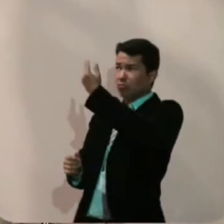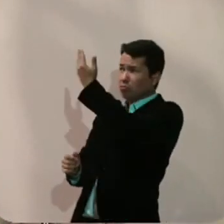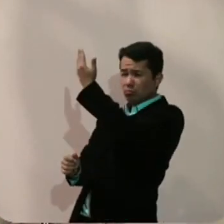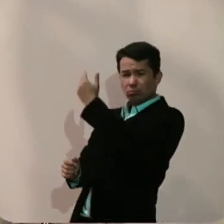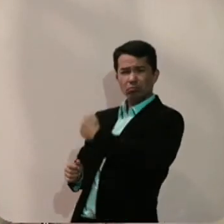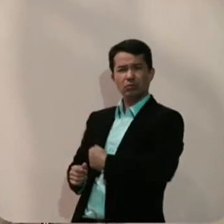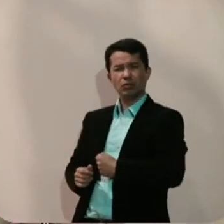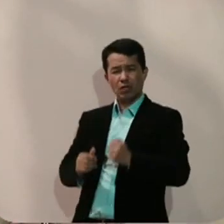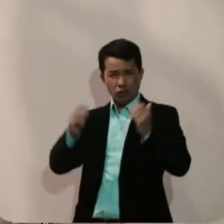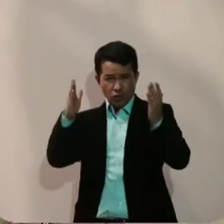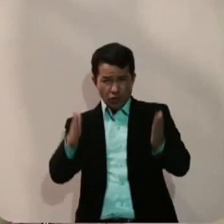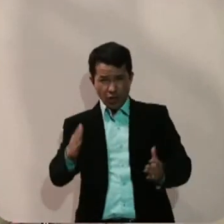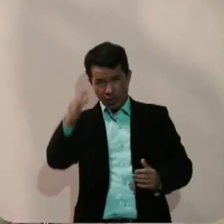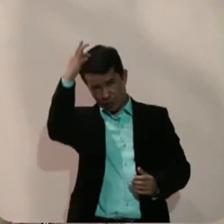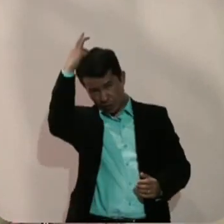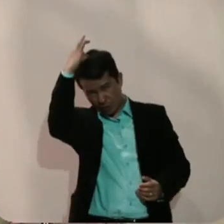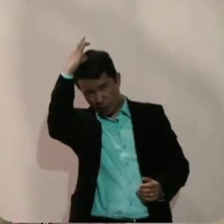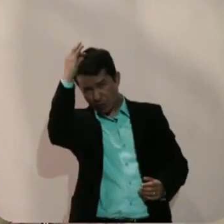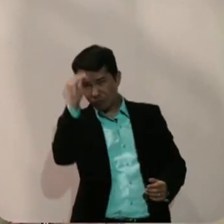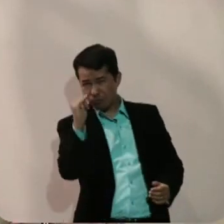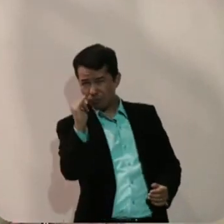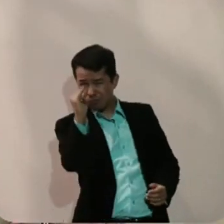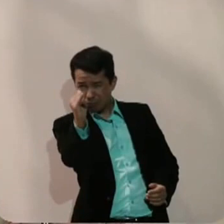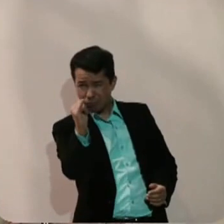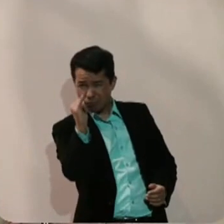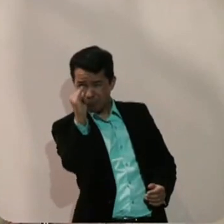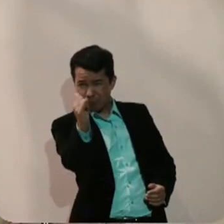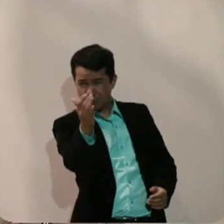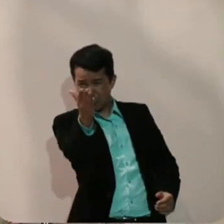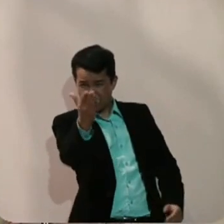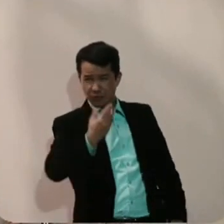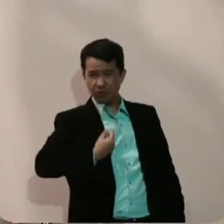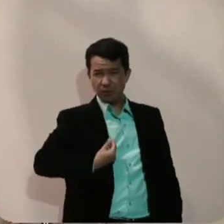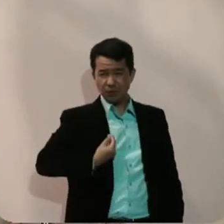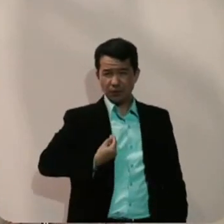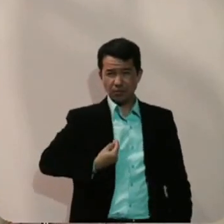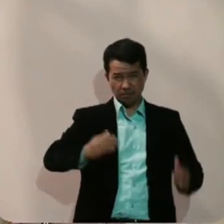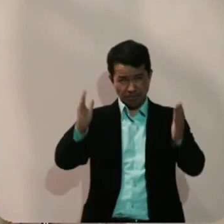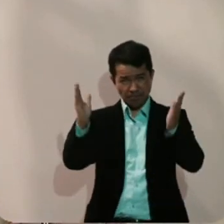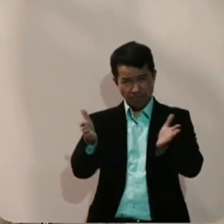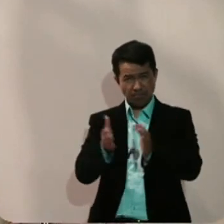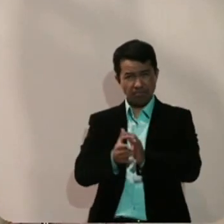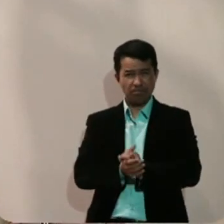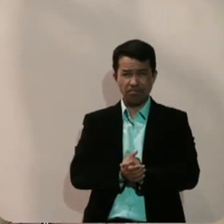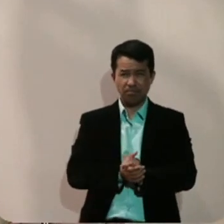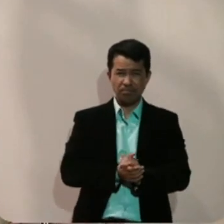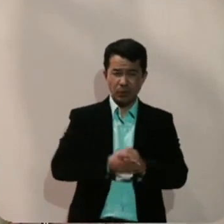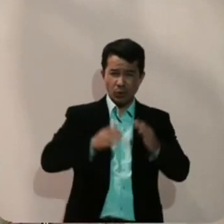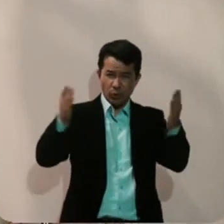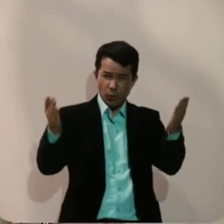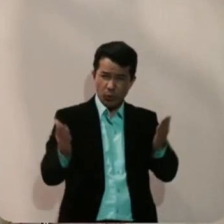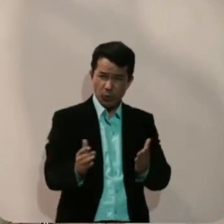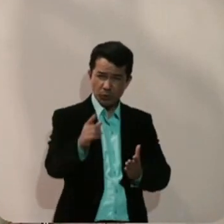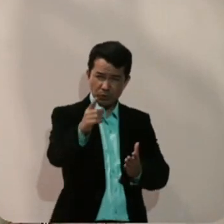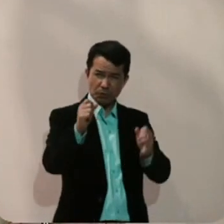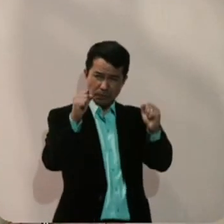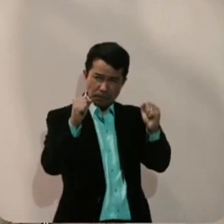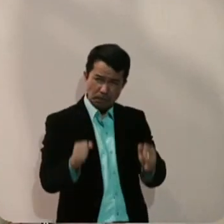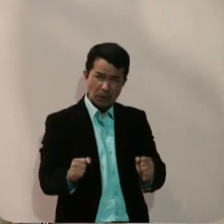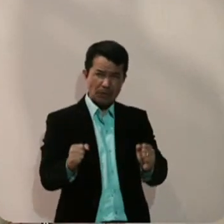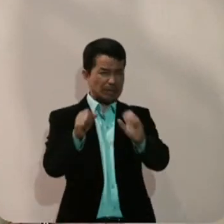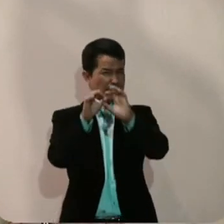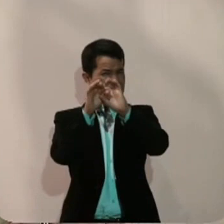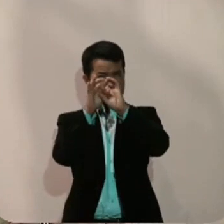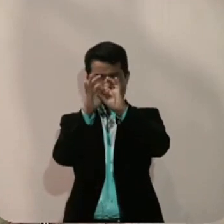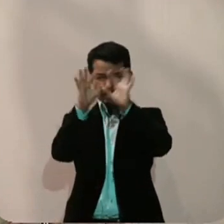Quantas vezes ele já ministrou na sua vida? Então hoje está na hora de você dizer: chega, Senhor, eu não